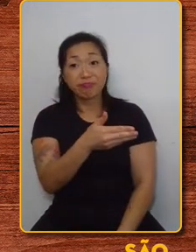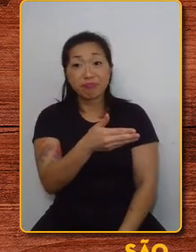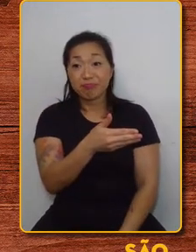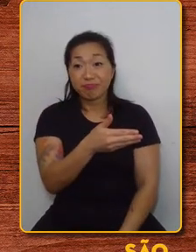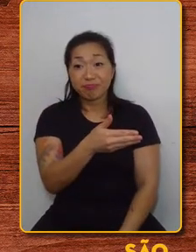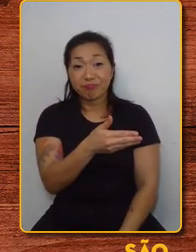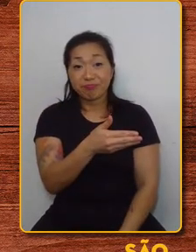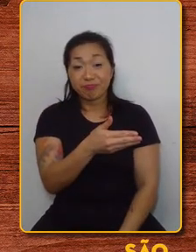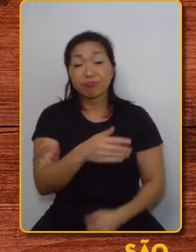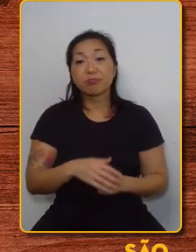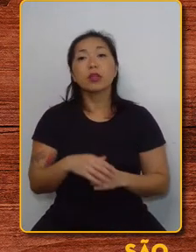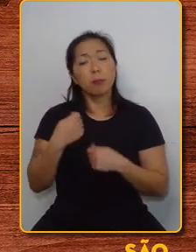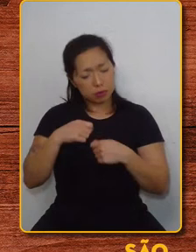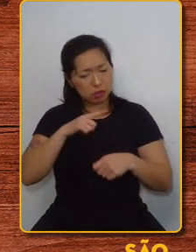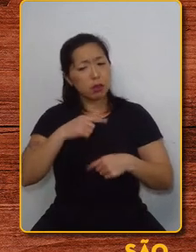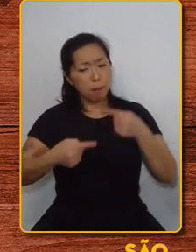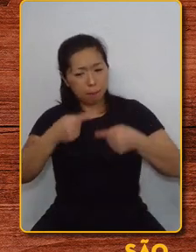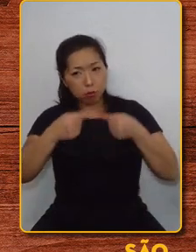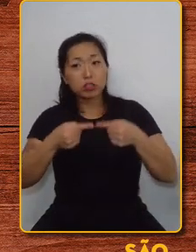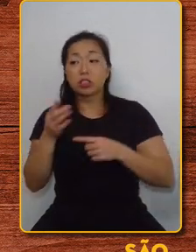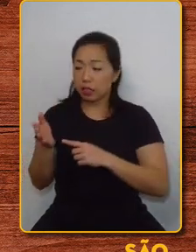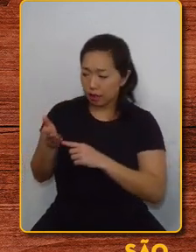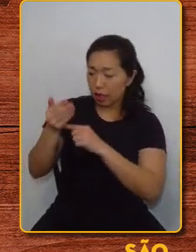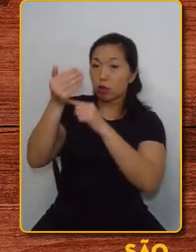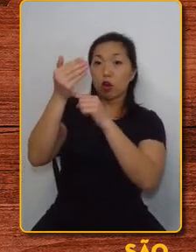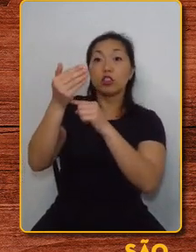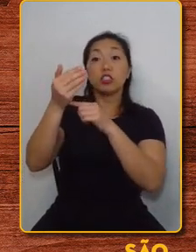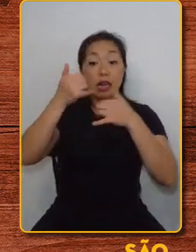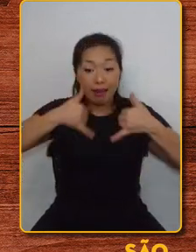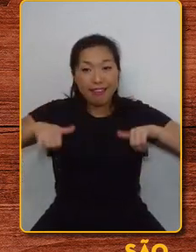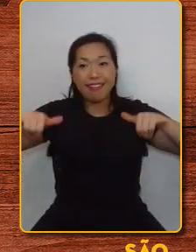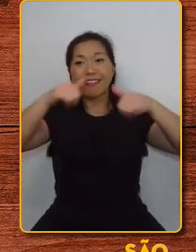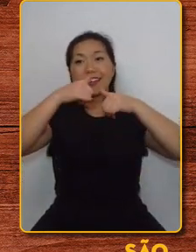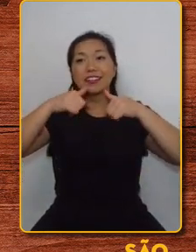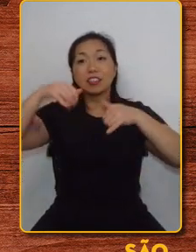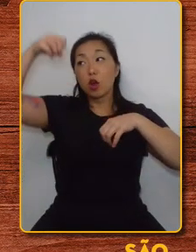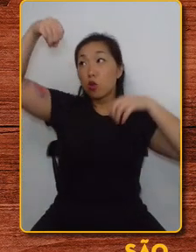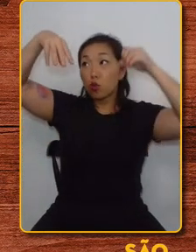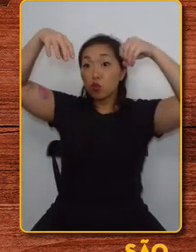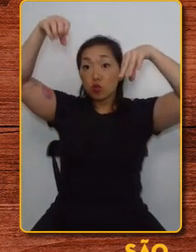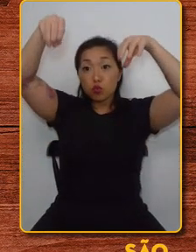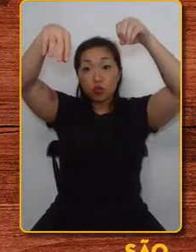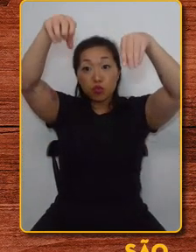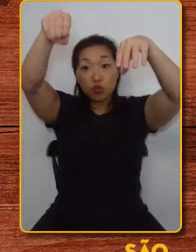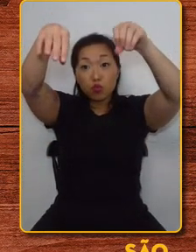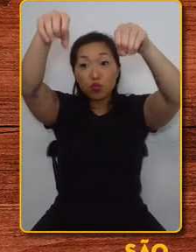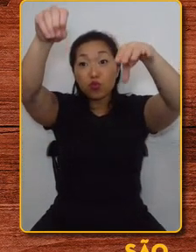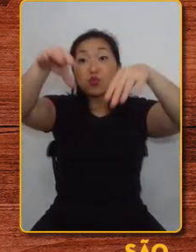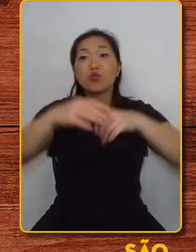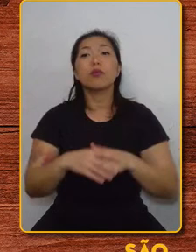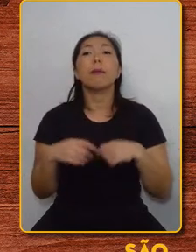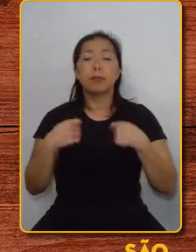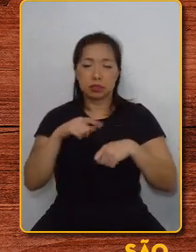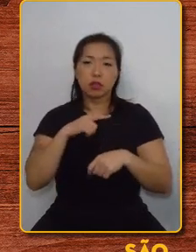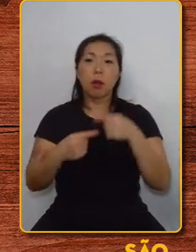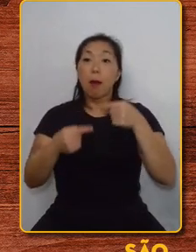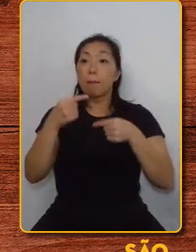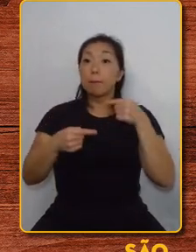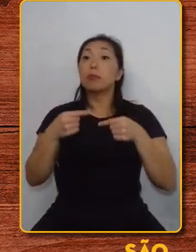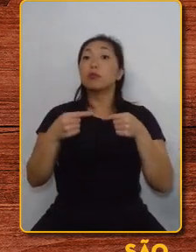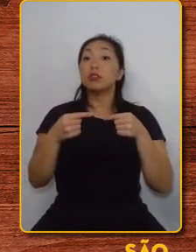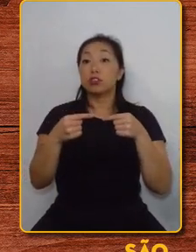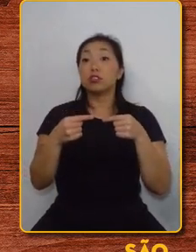tenho que ter uma política de energia elétrica, eu tenho que ter uma política grande